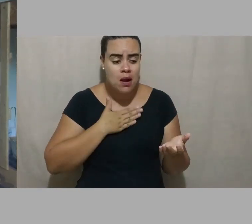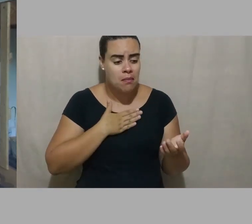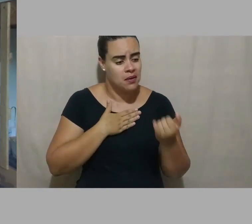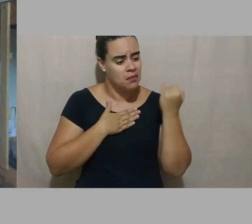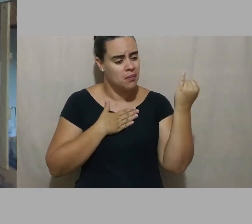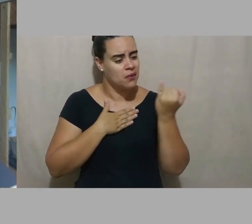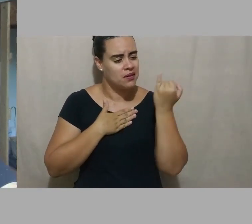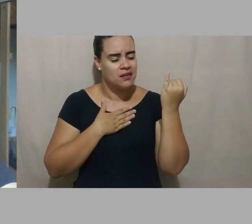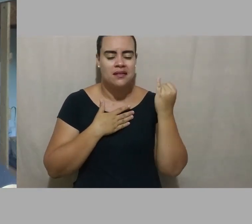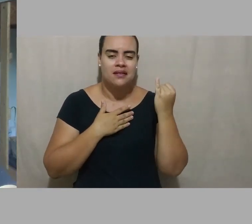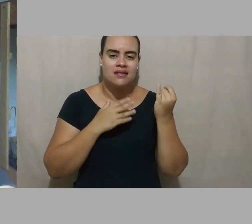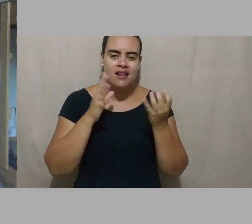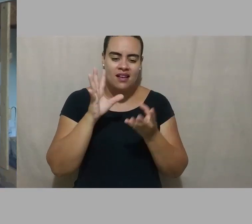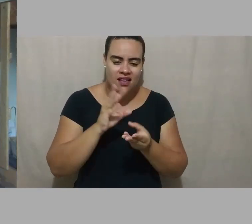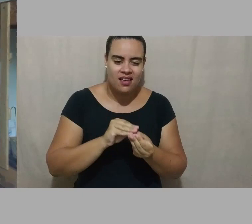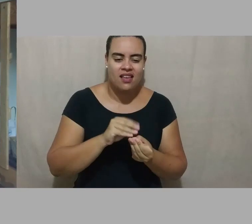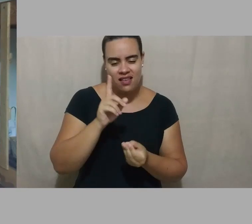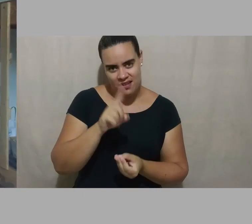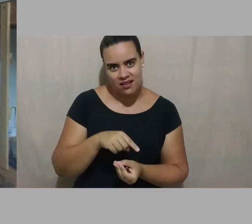grande importância.